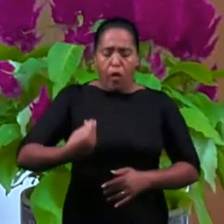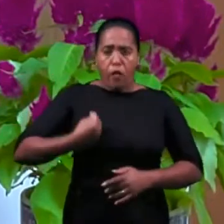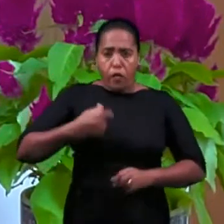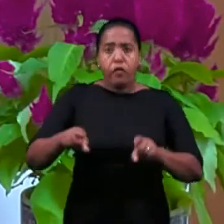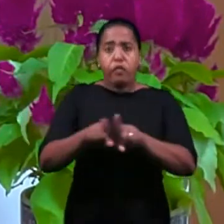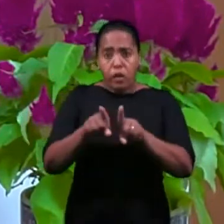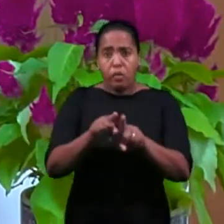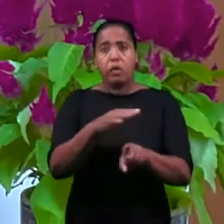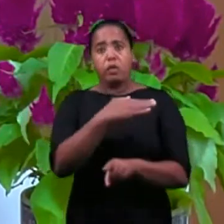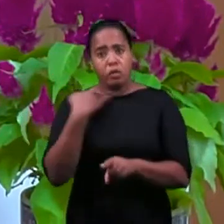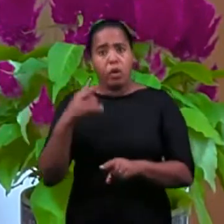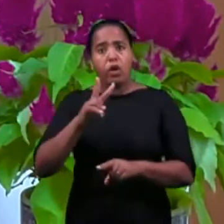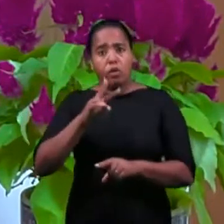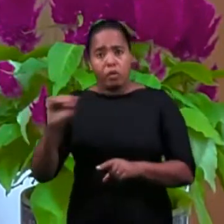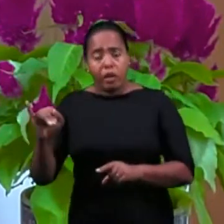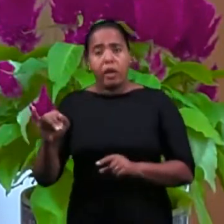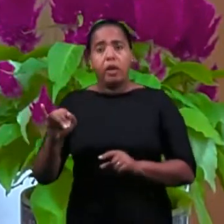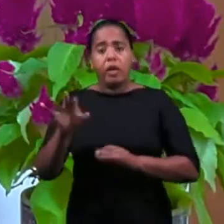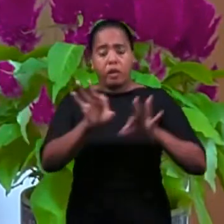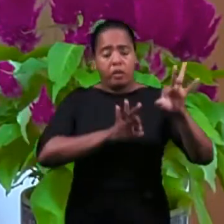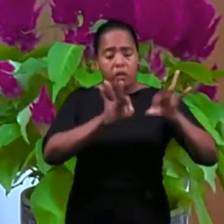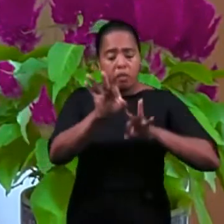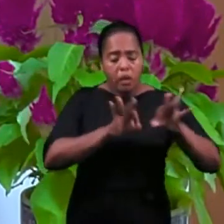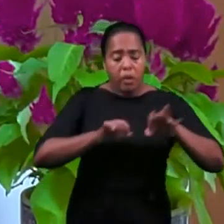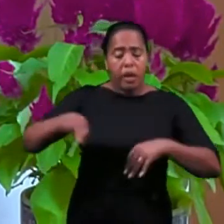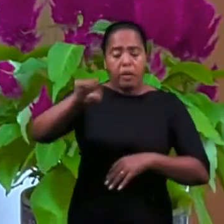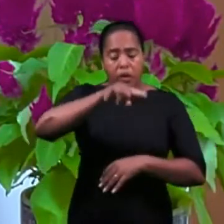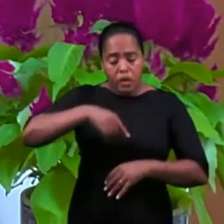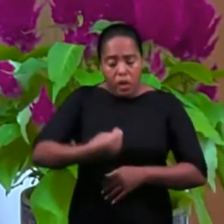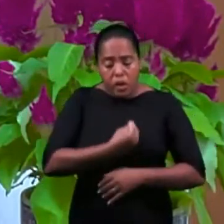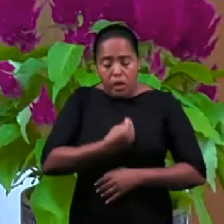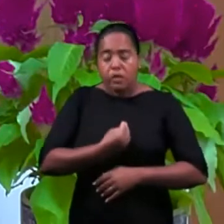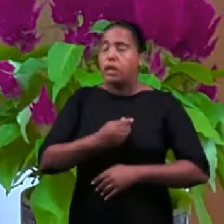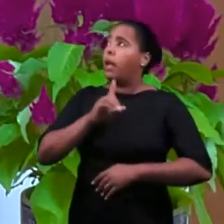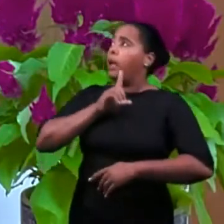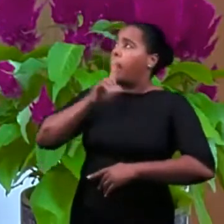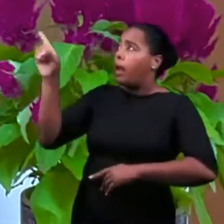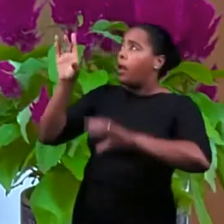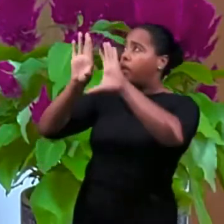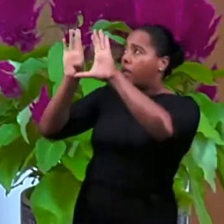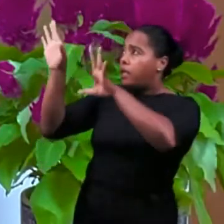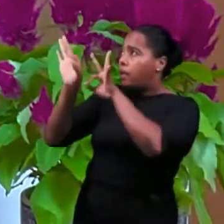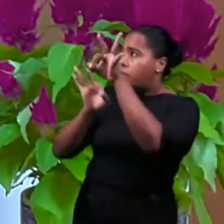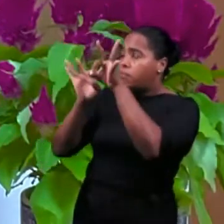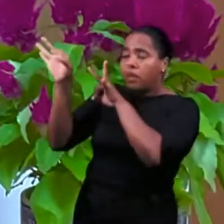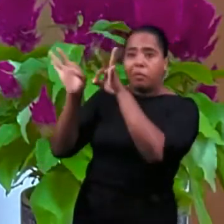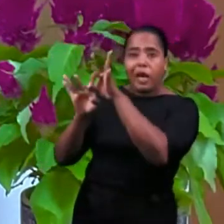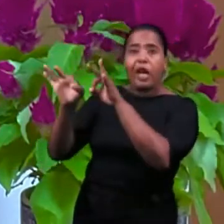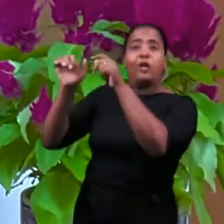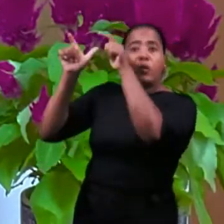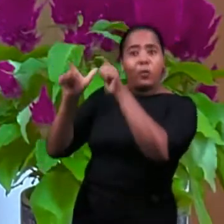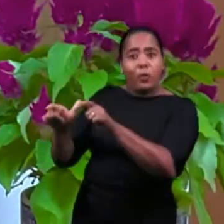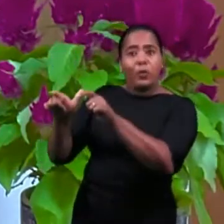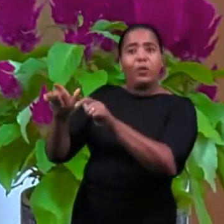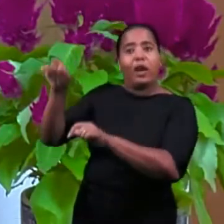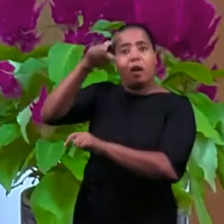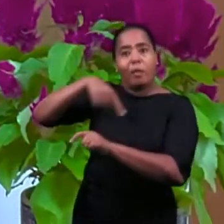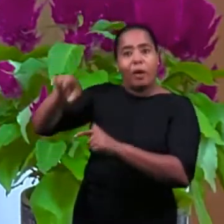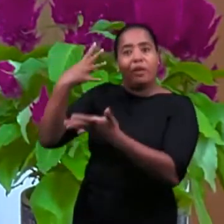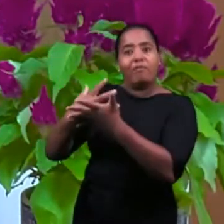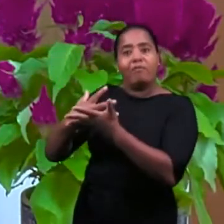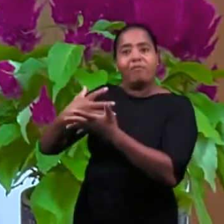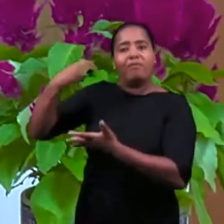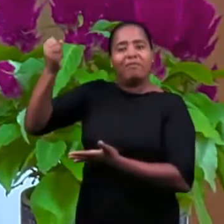nos tem preparado uma cidade, uma morada eterna. E a verdade de Jesus